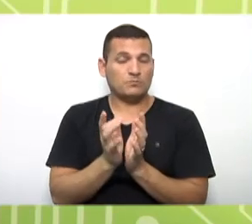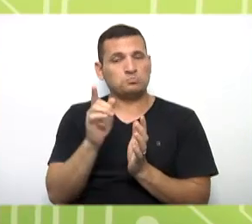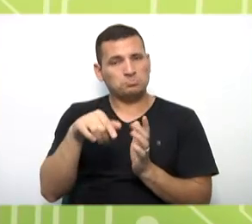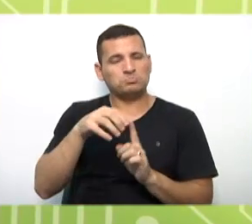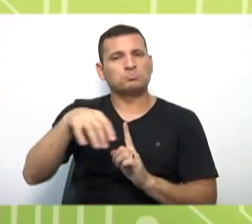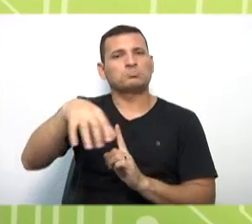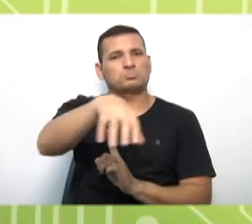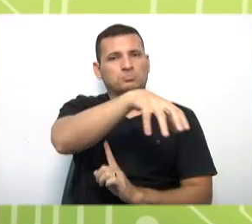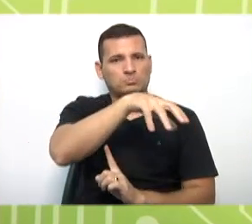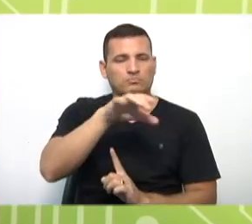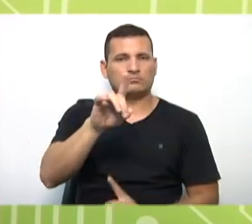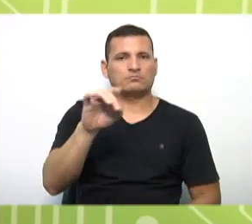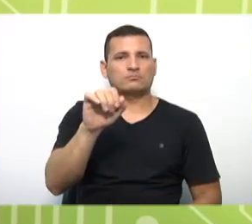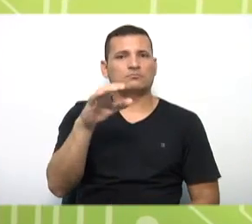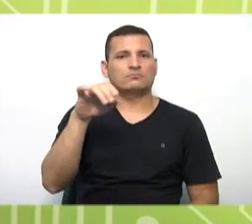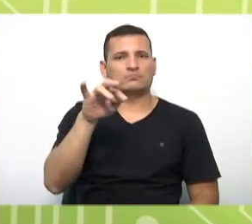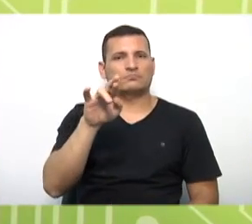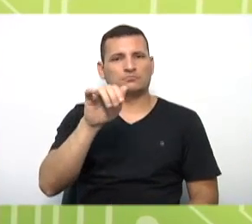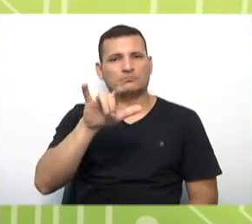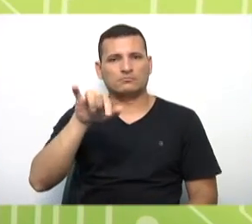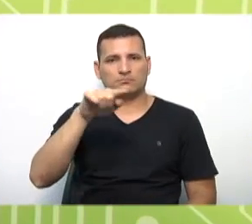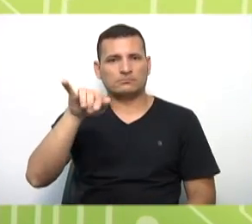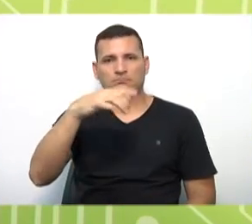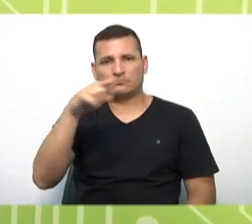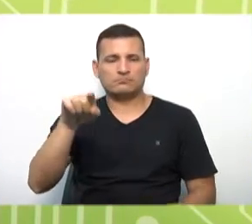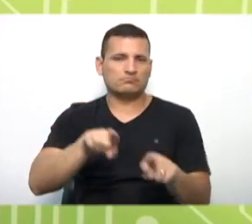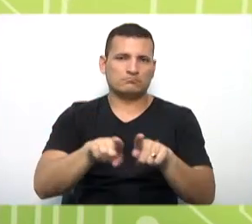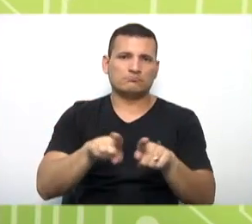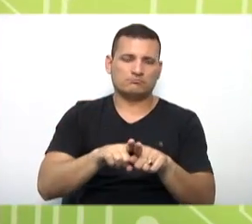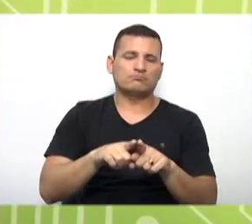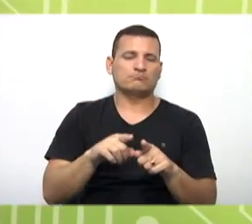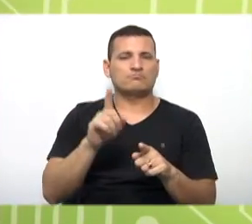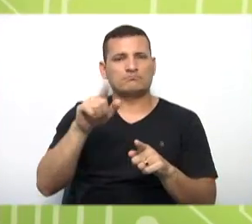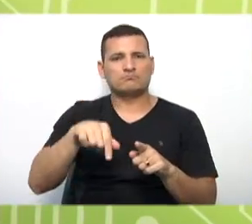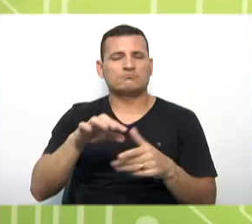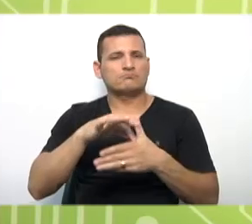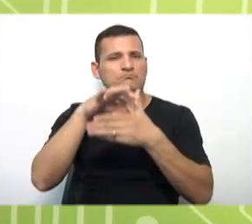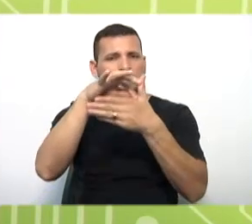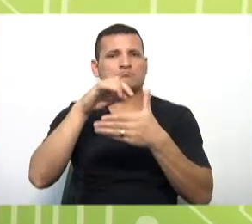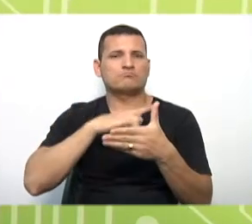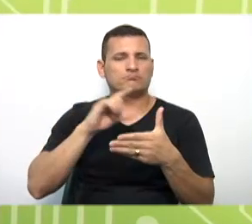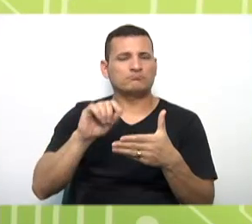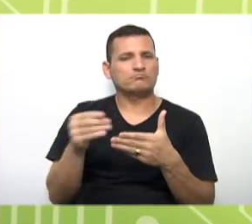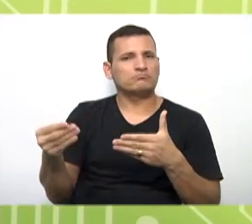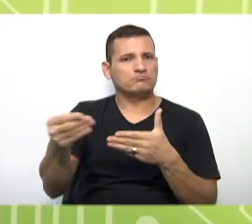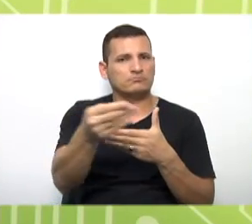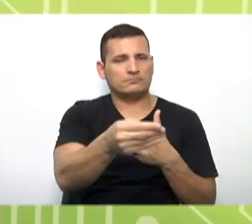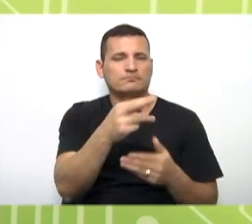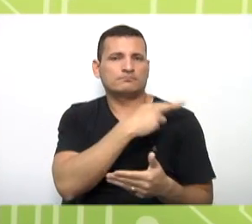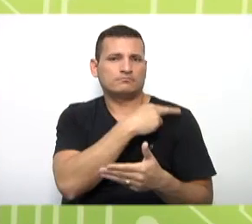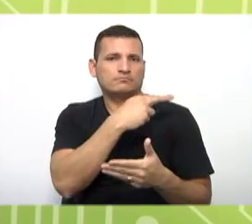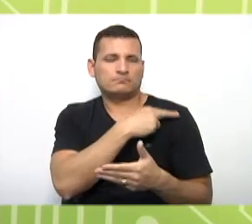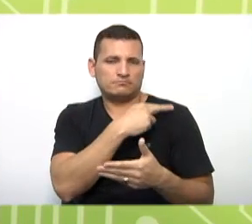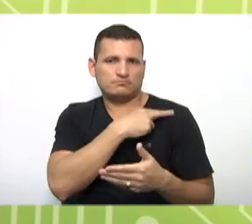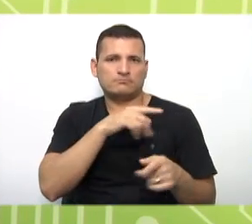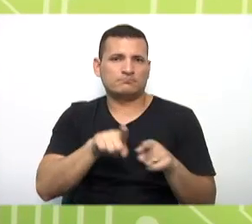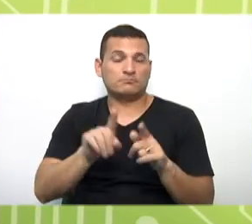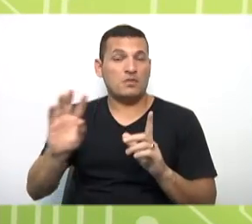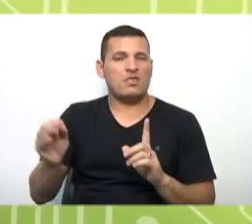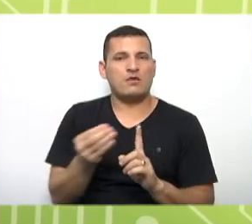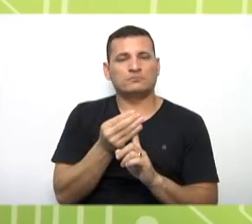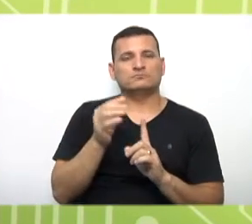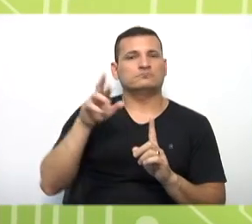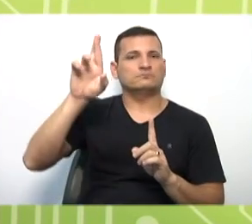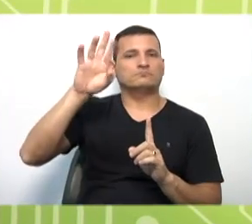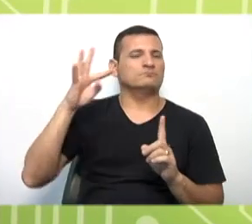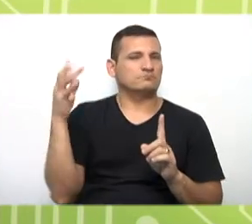descentralizadora, é uma liderança que atribui responsabilidades a outras pessoas e não centraliza as suas